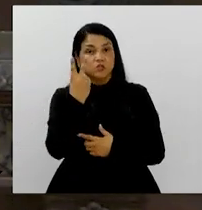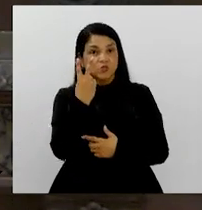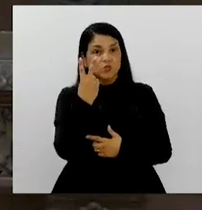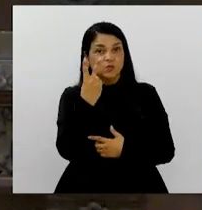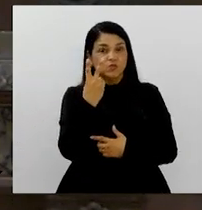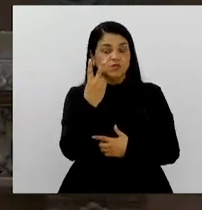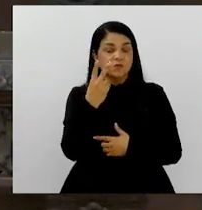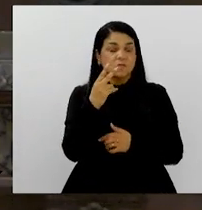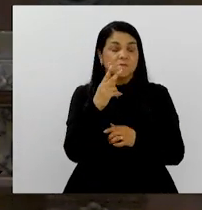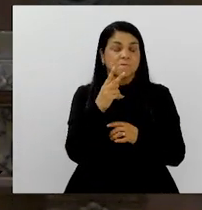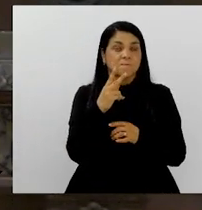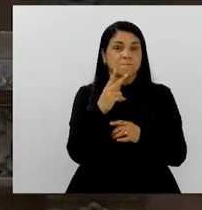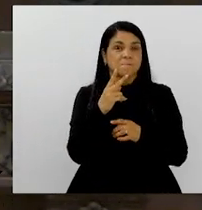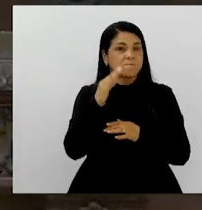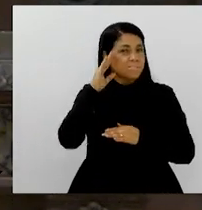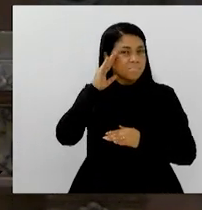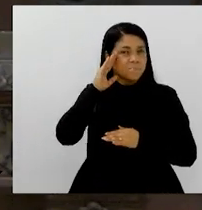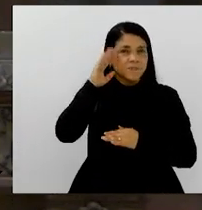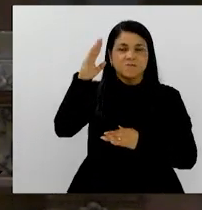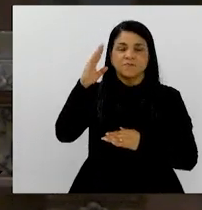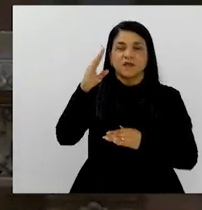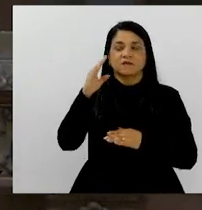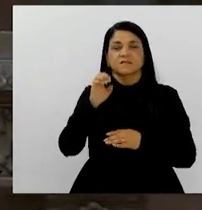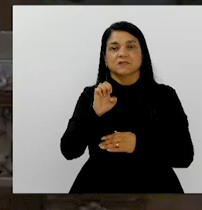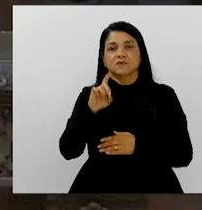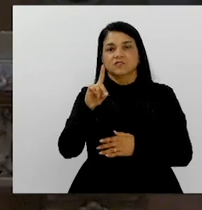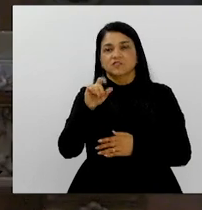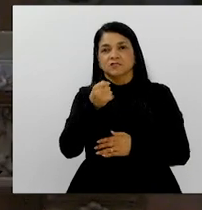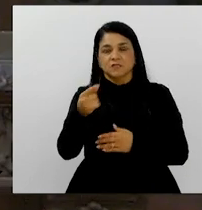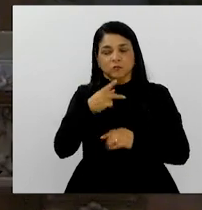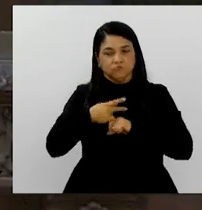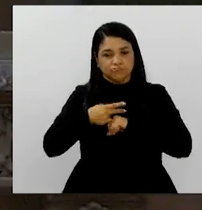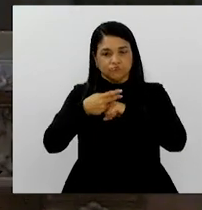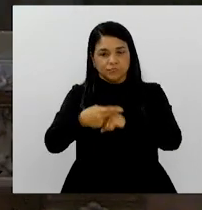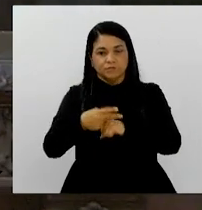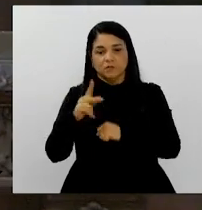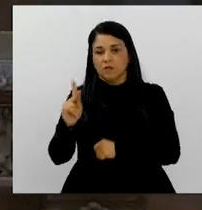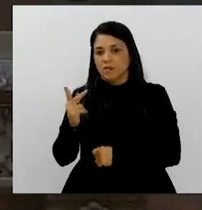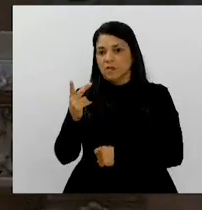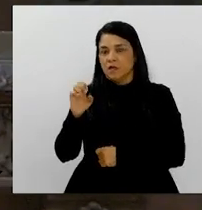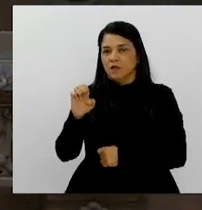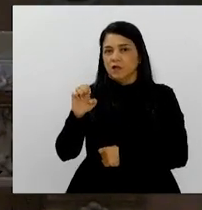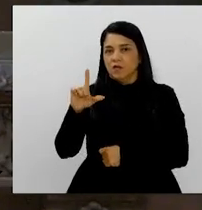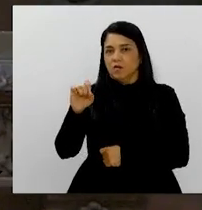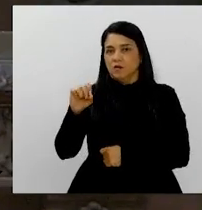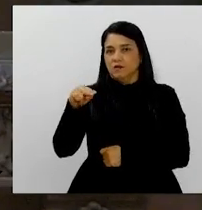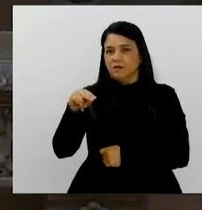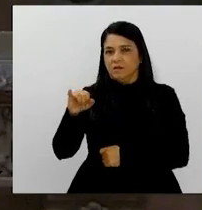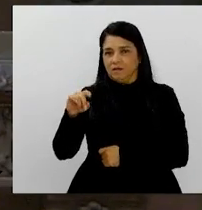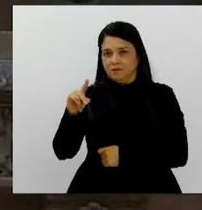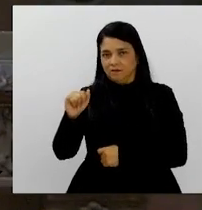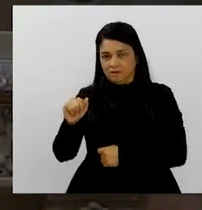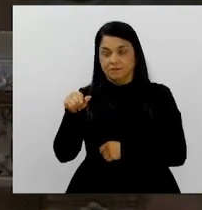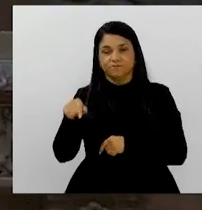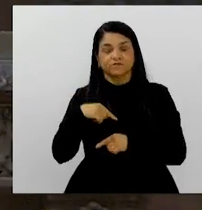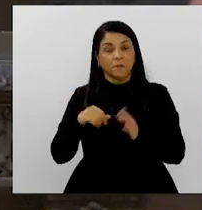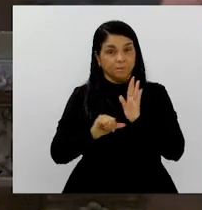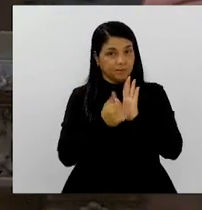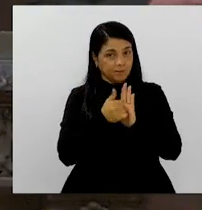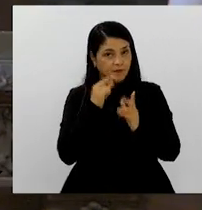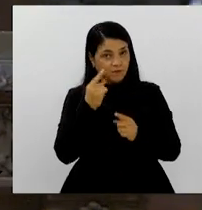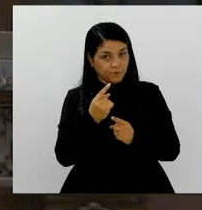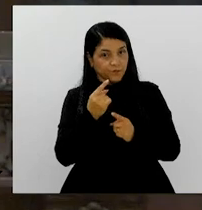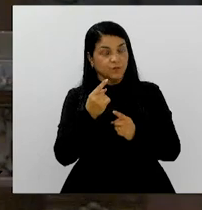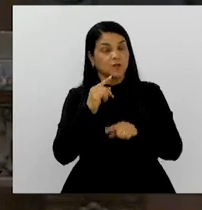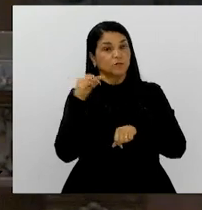até hoje na Assembleia Legislativa da entrega do Prêmio Eloneida Studart. Isso se dá por muitos motivos. O primeiro deles, porque